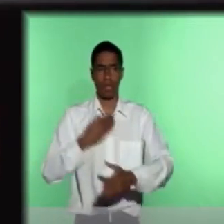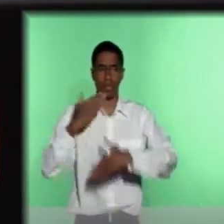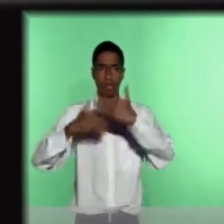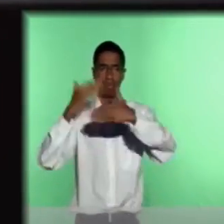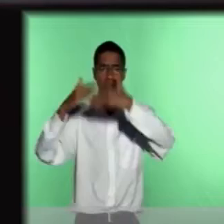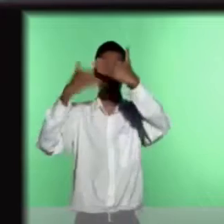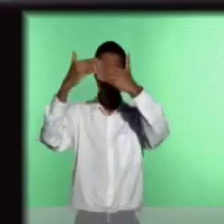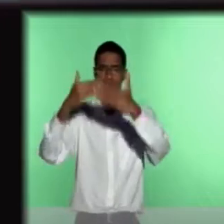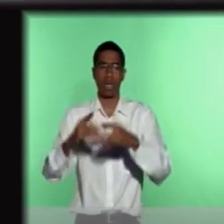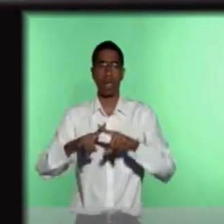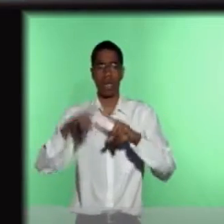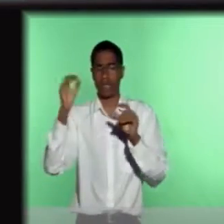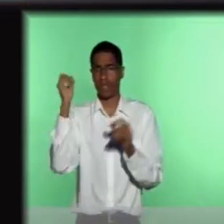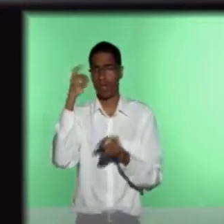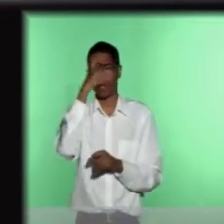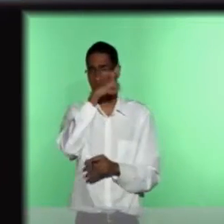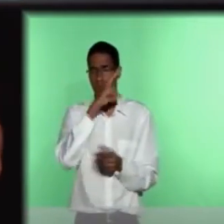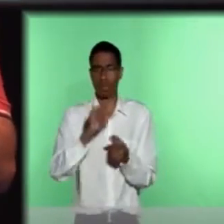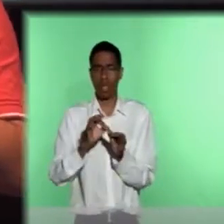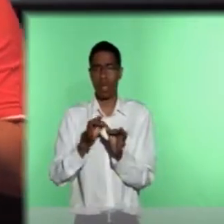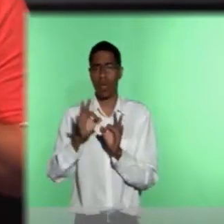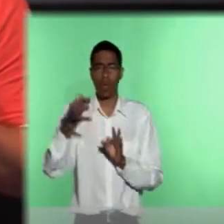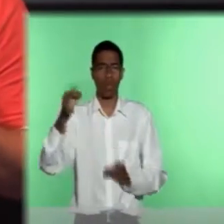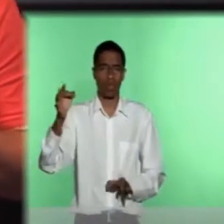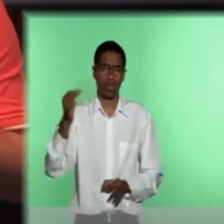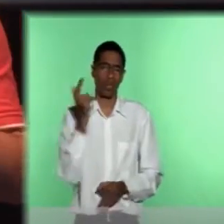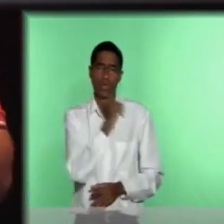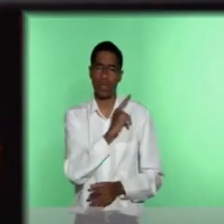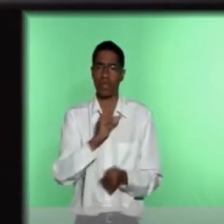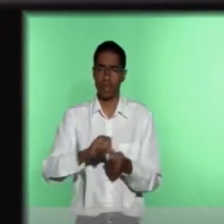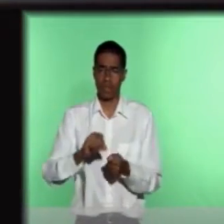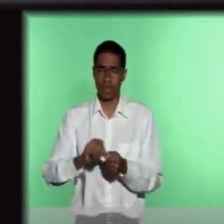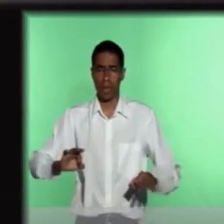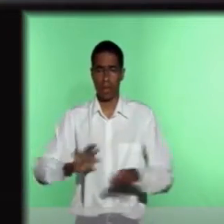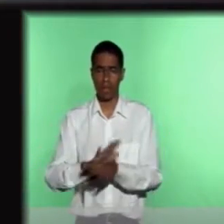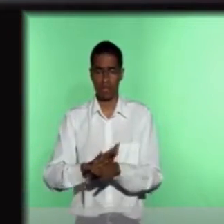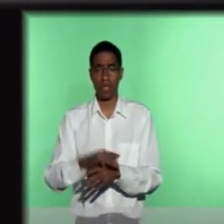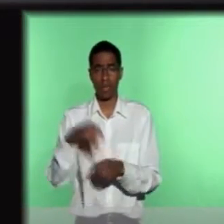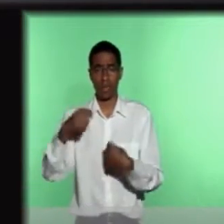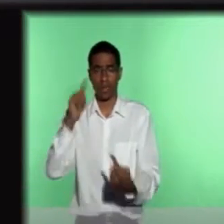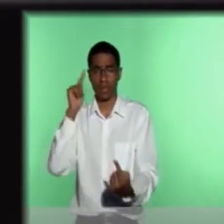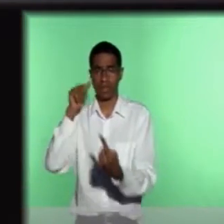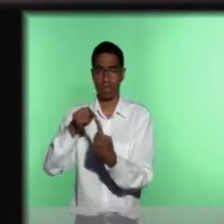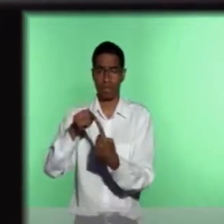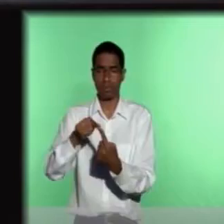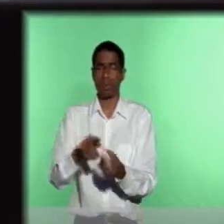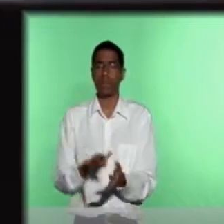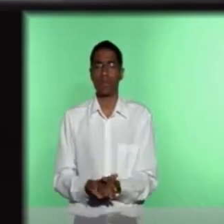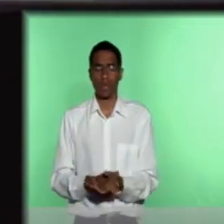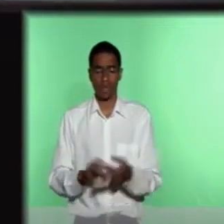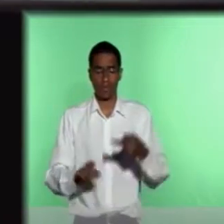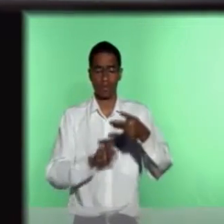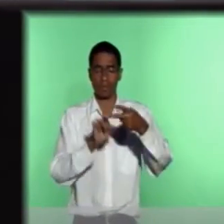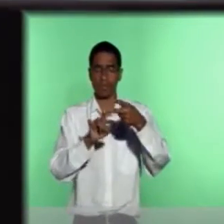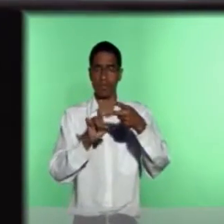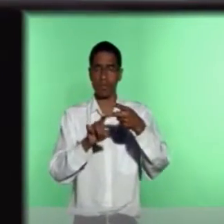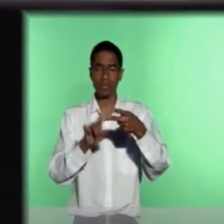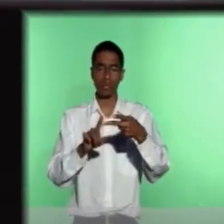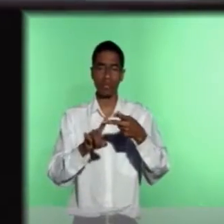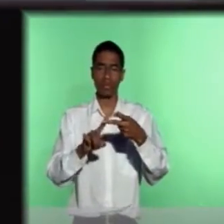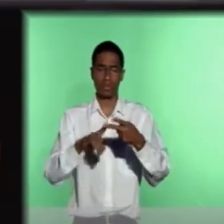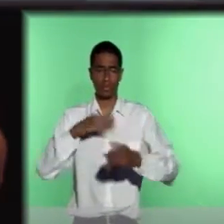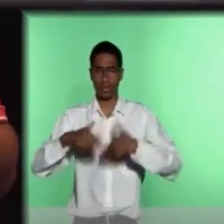isso nas nossas redes públicas. Então, esse é um desafio que precisa ser atingido. A outra questão é a questão para o